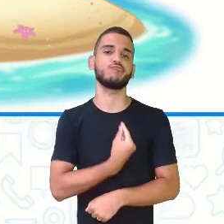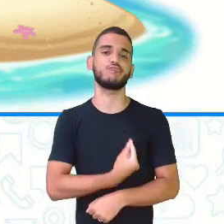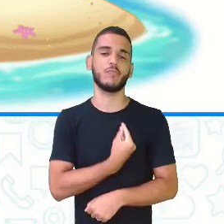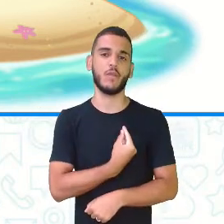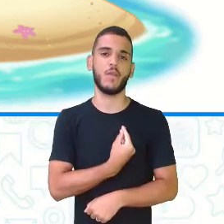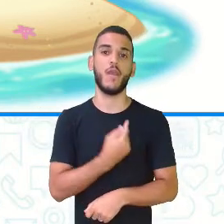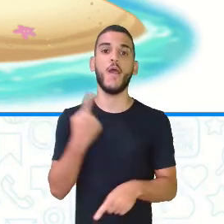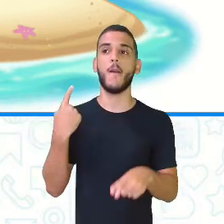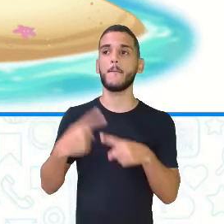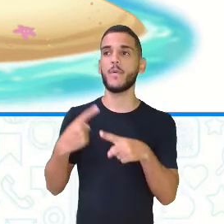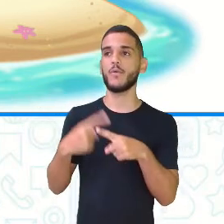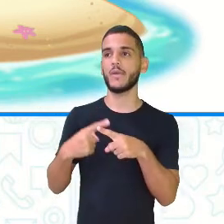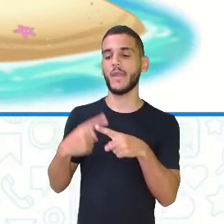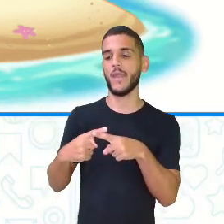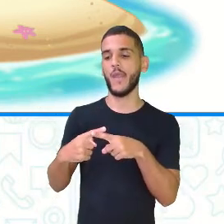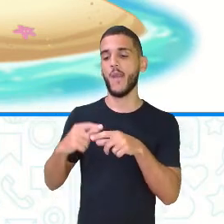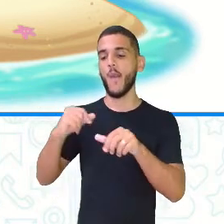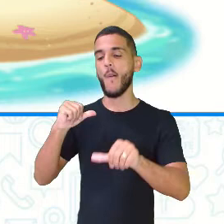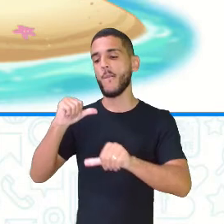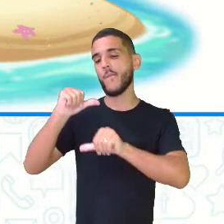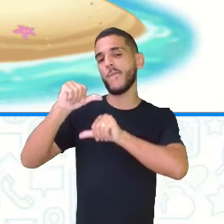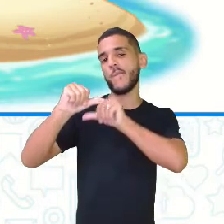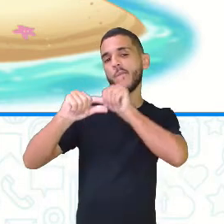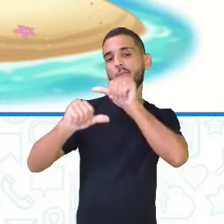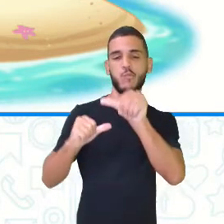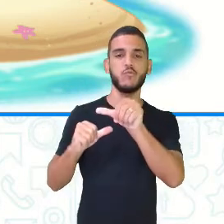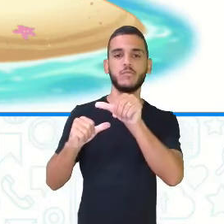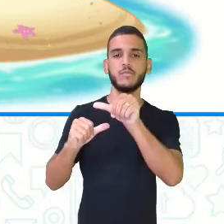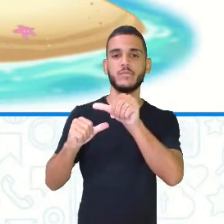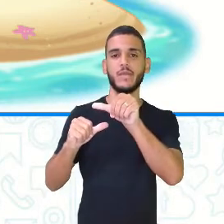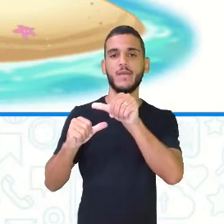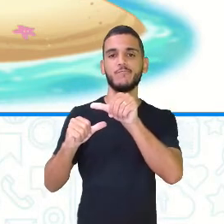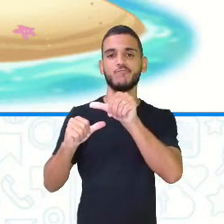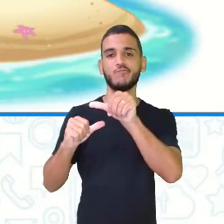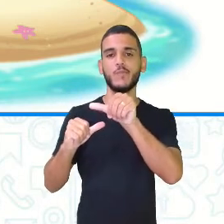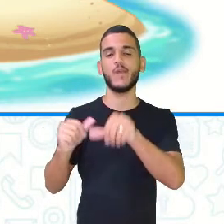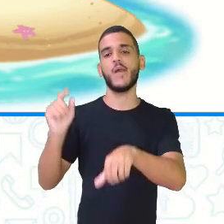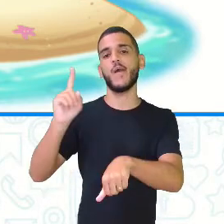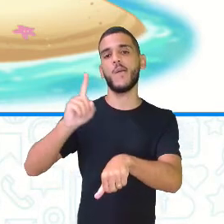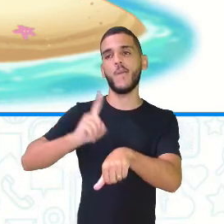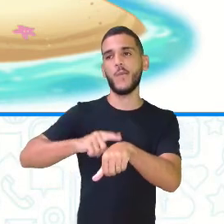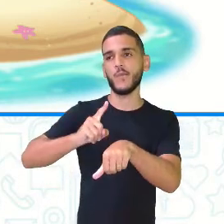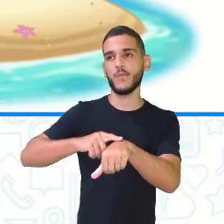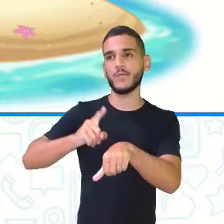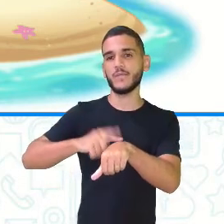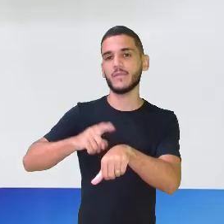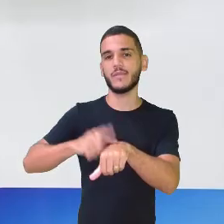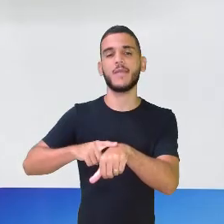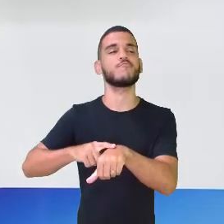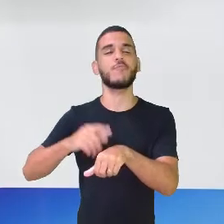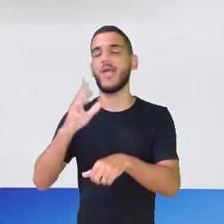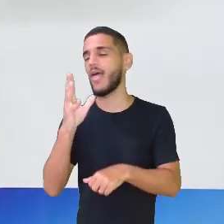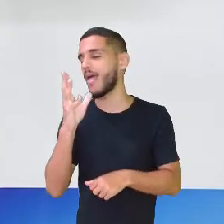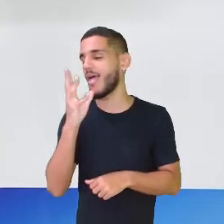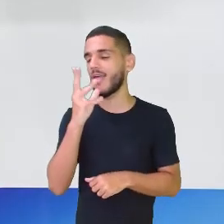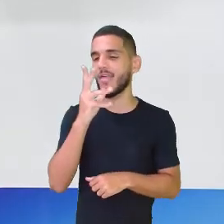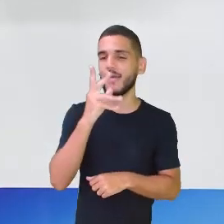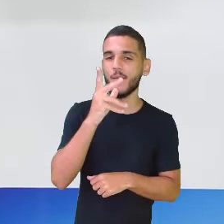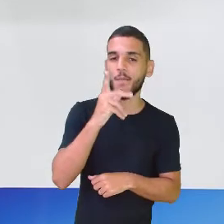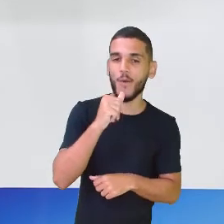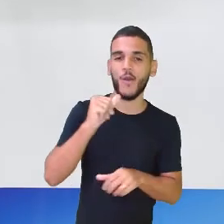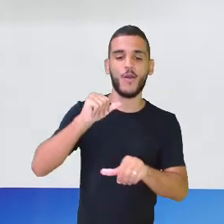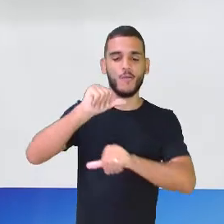e carrega em si a materialização dessa paisagem temporal. Menina, eu falei difícil agora, não